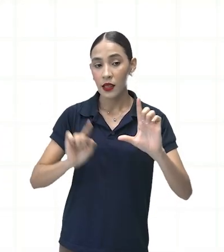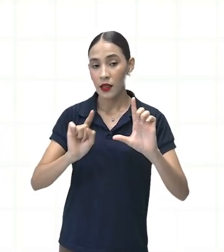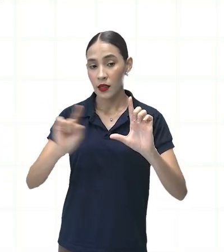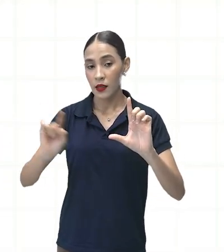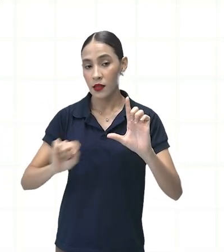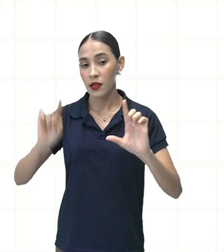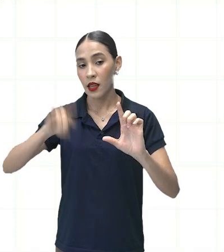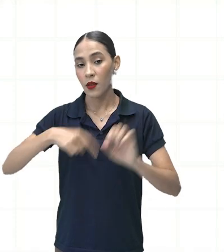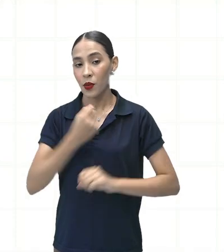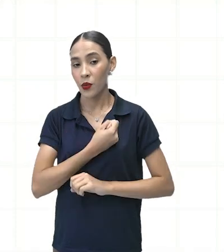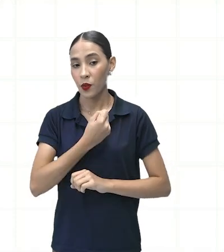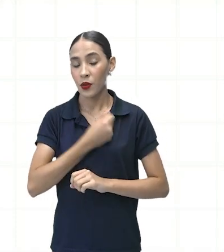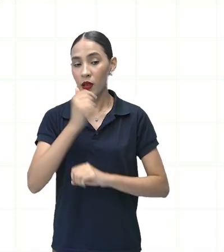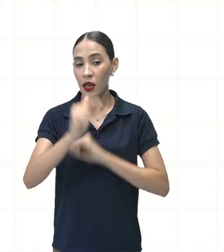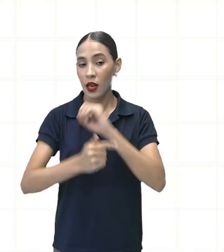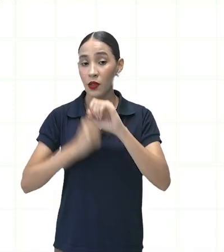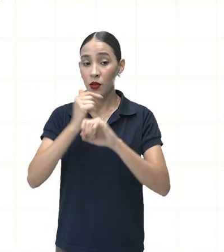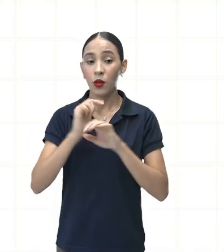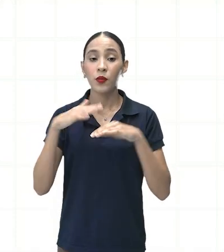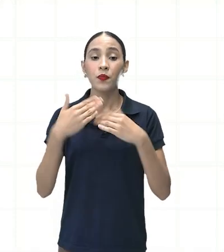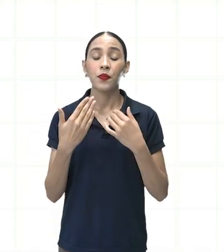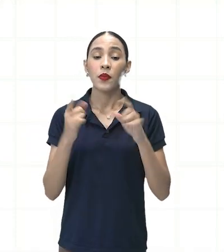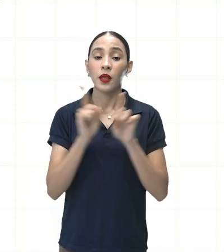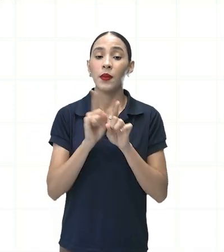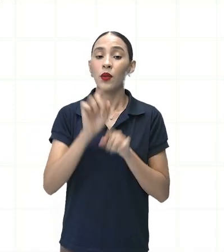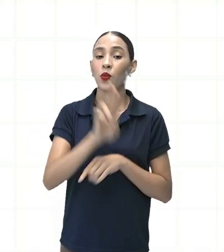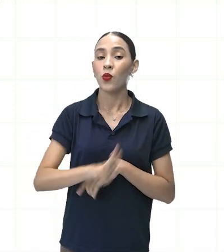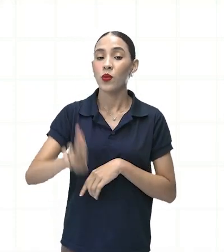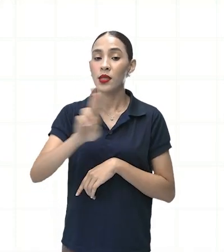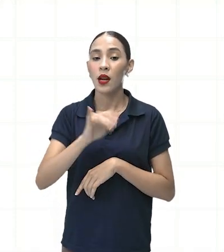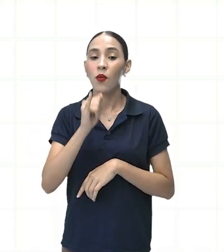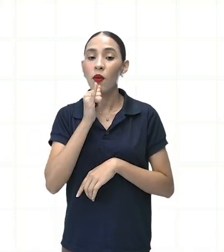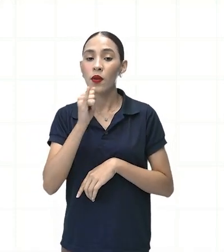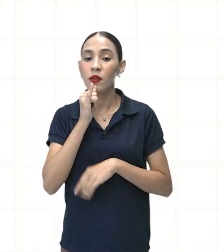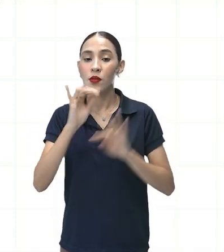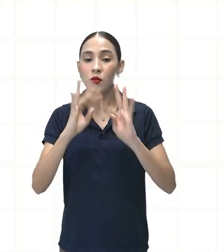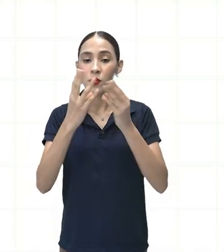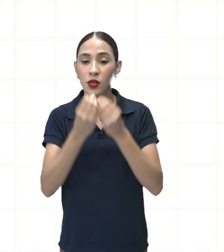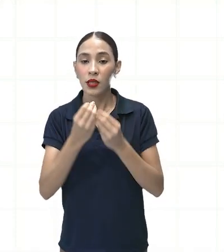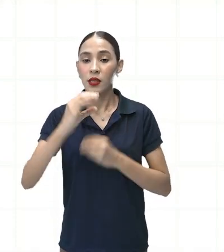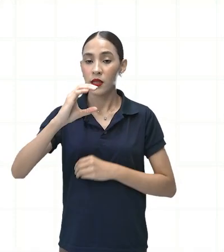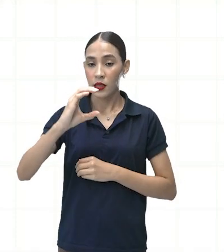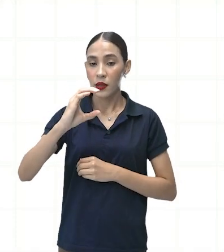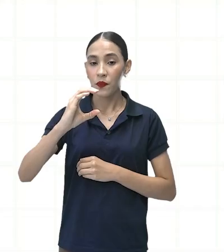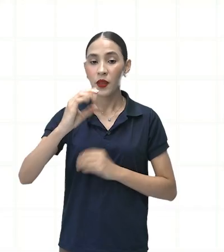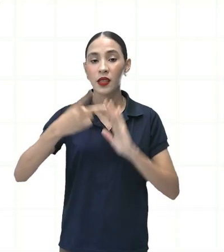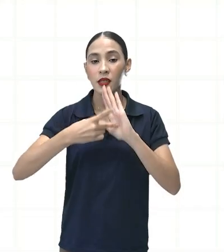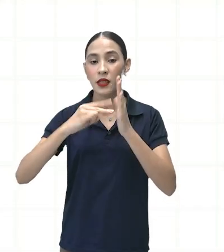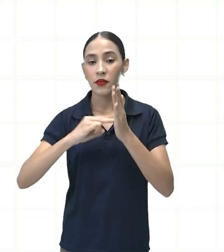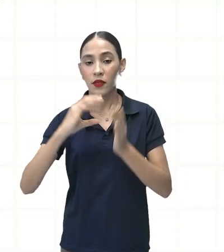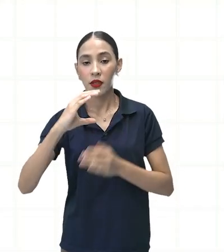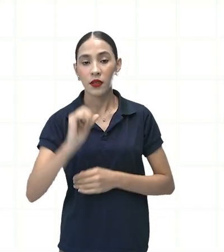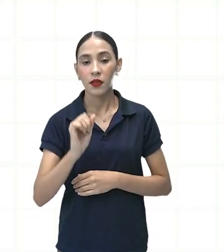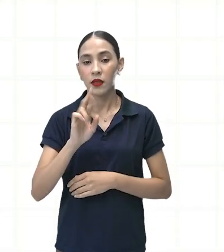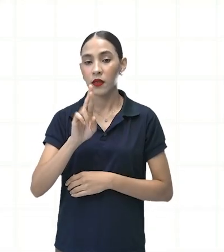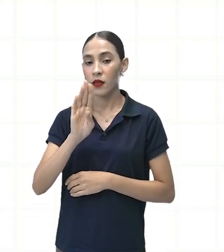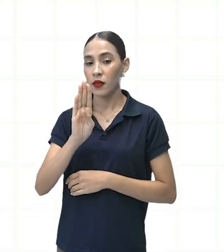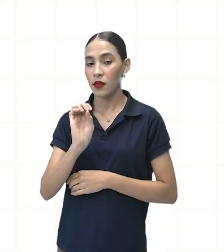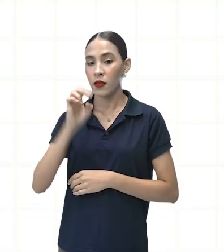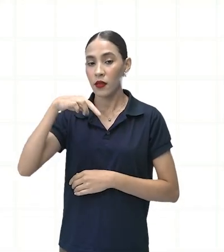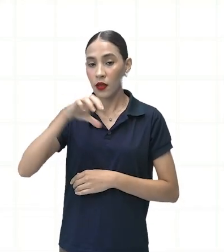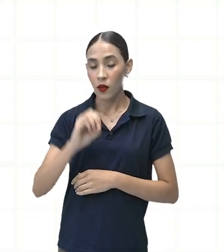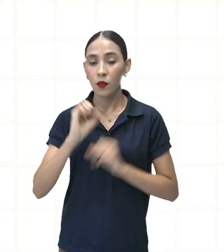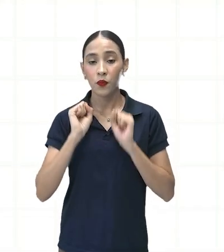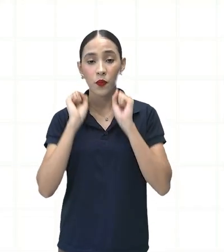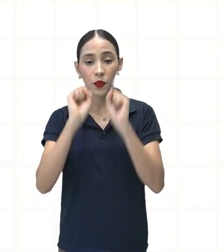seu número atômico. Vamos utilizar o exemplo do elemento C, que é o elemento carbono. Podemos identificar, a